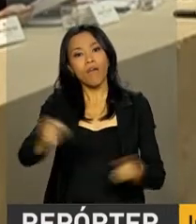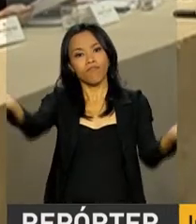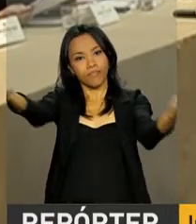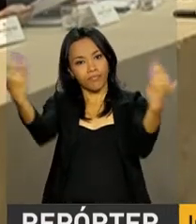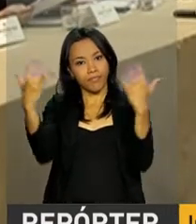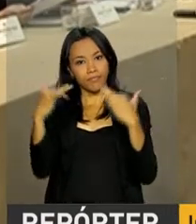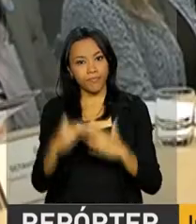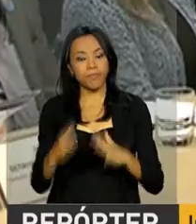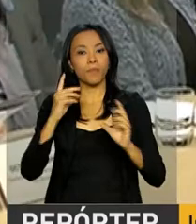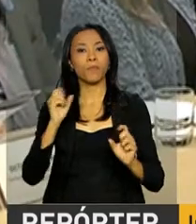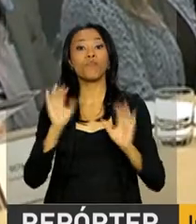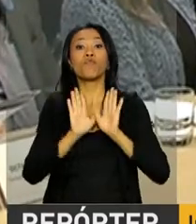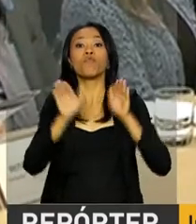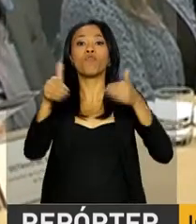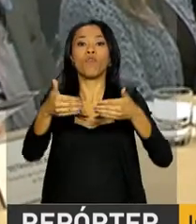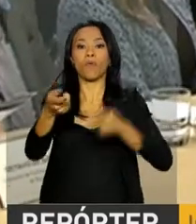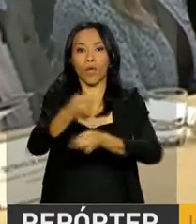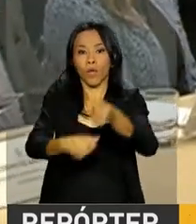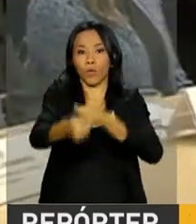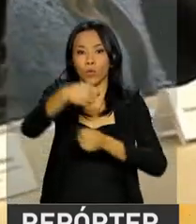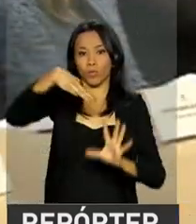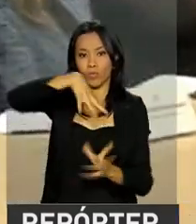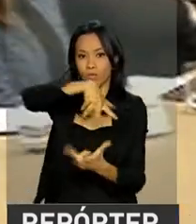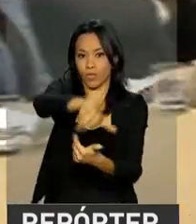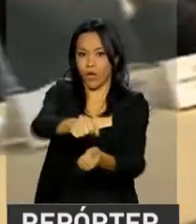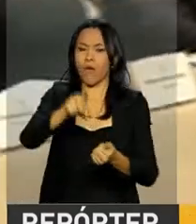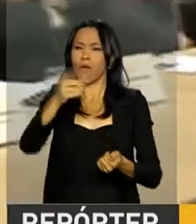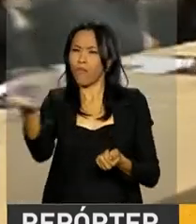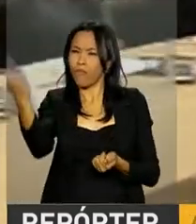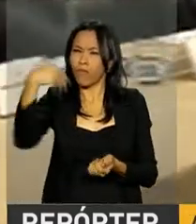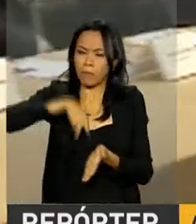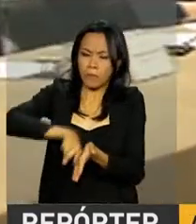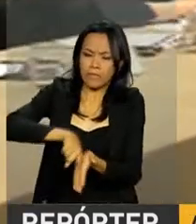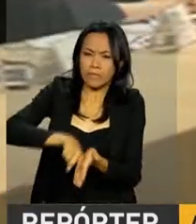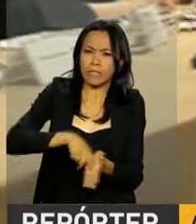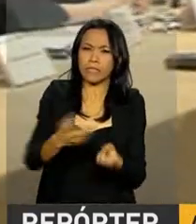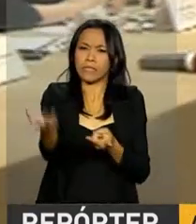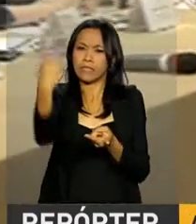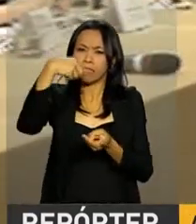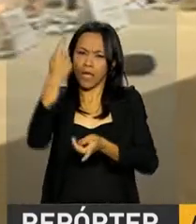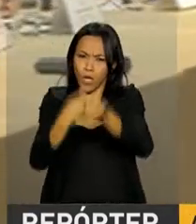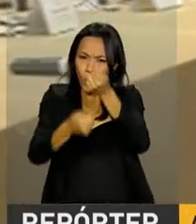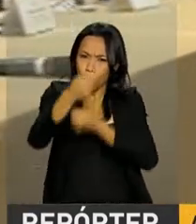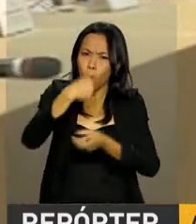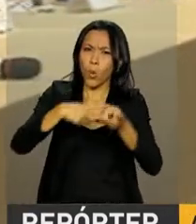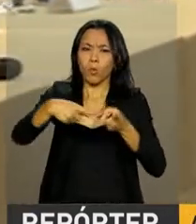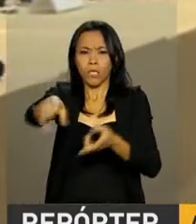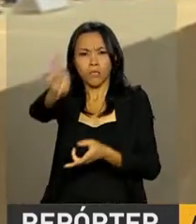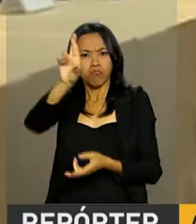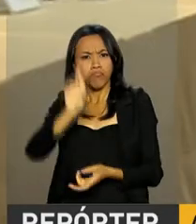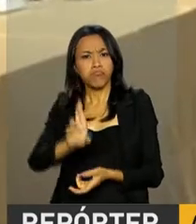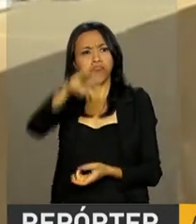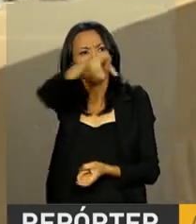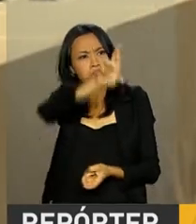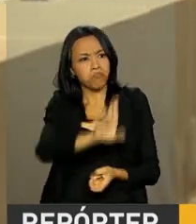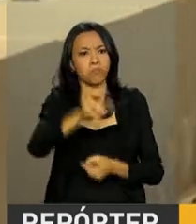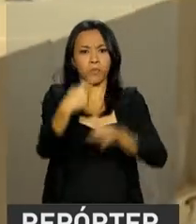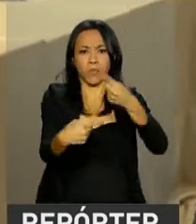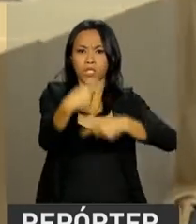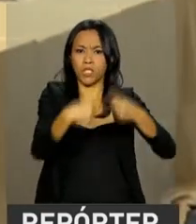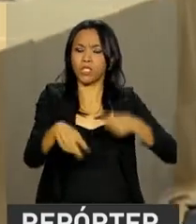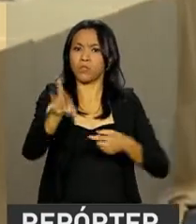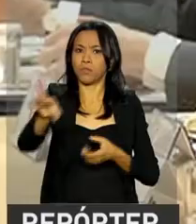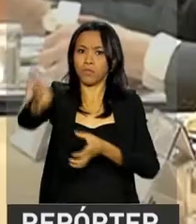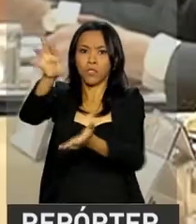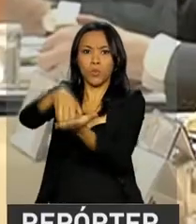mundial o evento vai reunir empresários pesquisadores agentes econômicos autoridades políticas e representantes de organismos